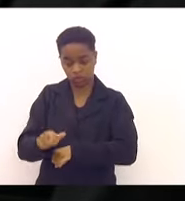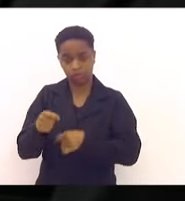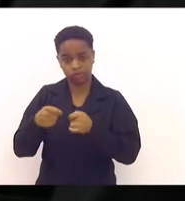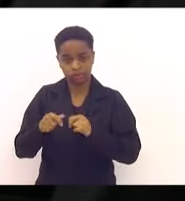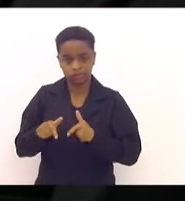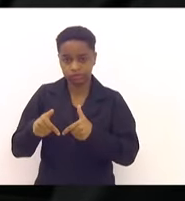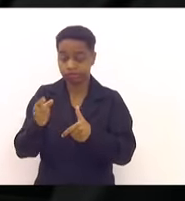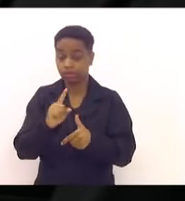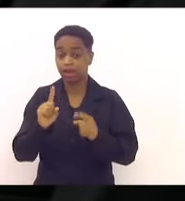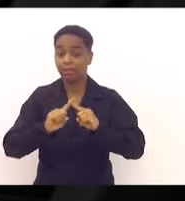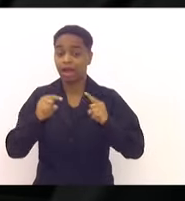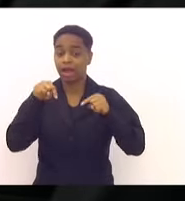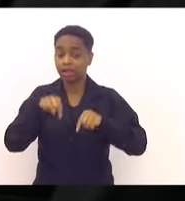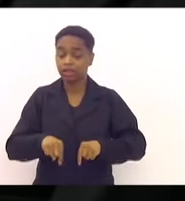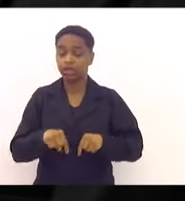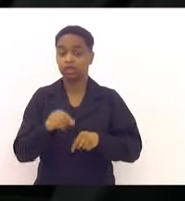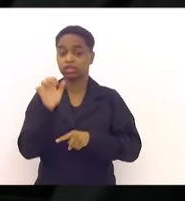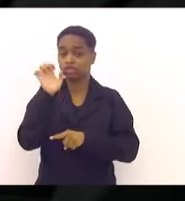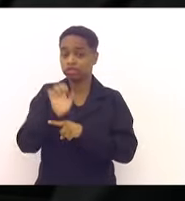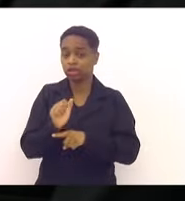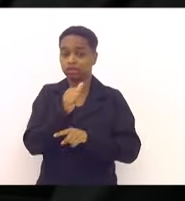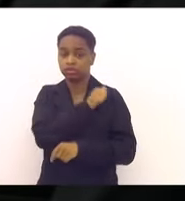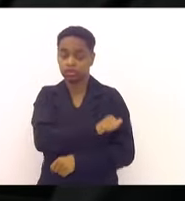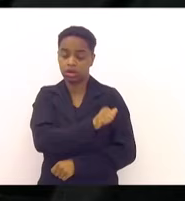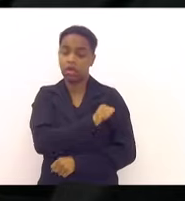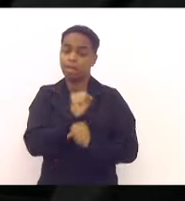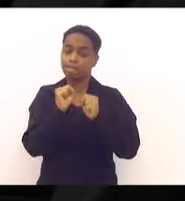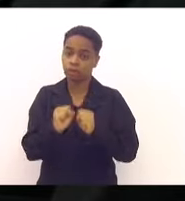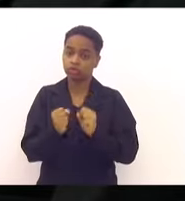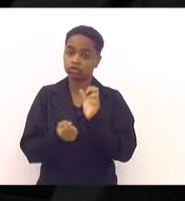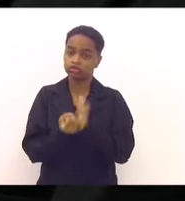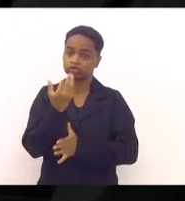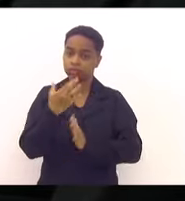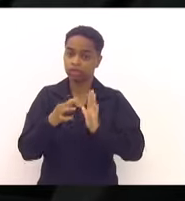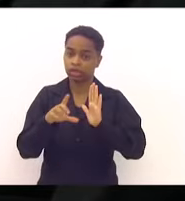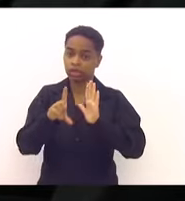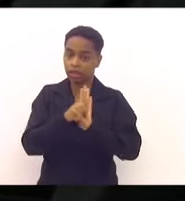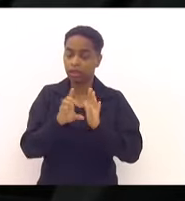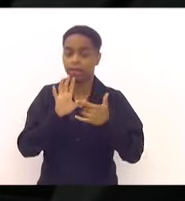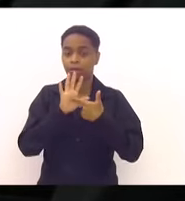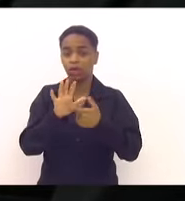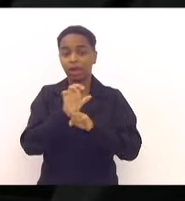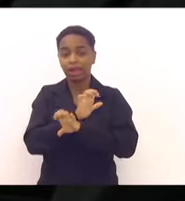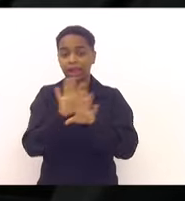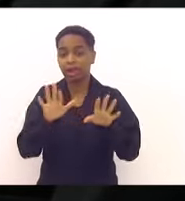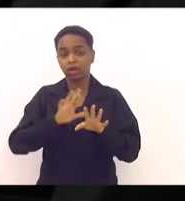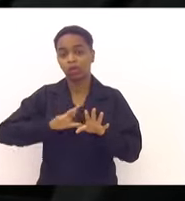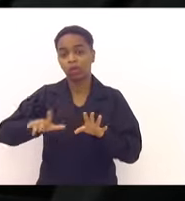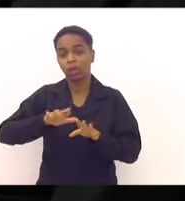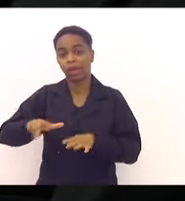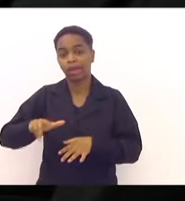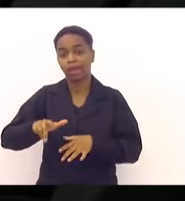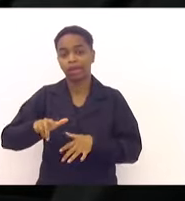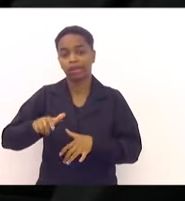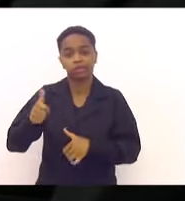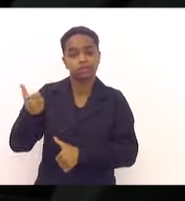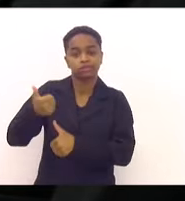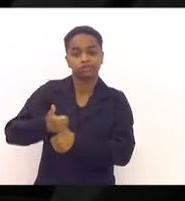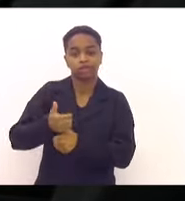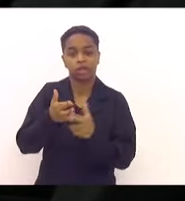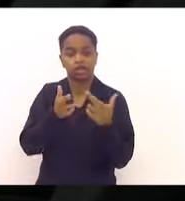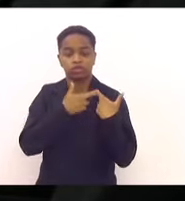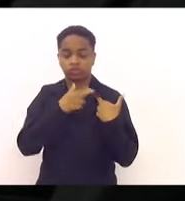Estado do Rio de Janeiro crie uma legislação que deixe claro que não está invadindo competência, mas que a gente compreende